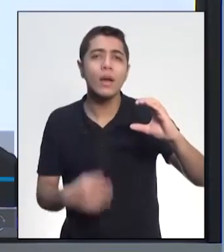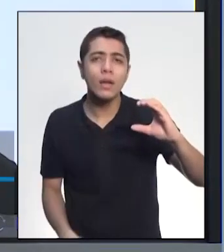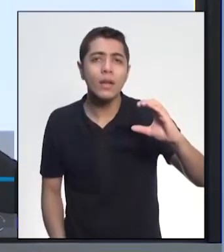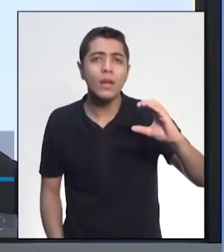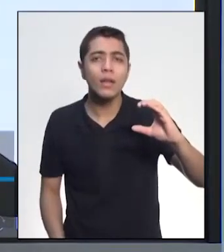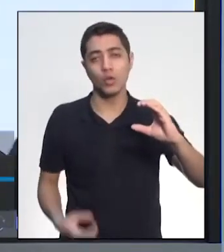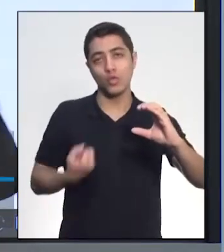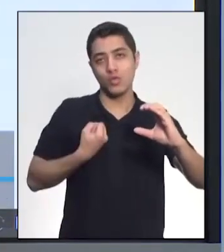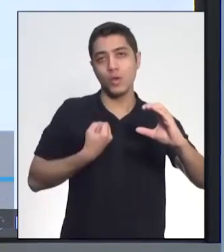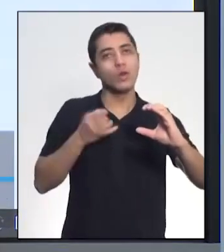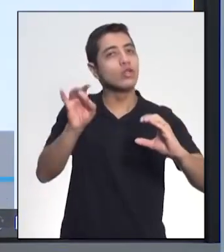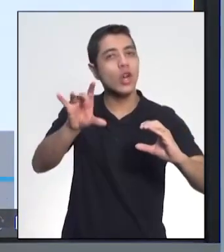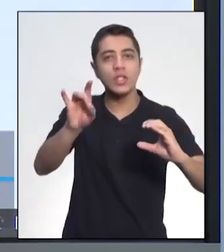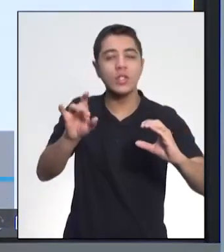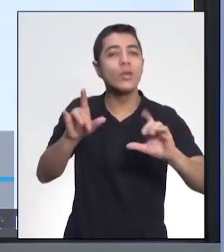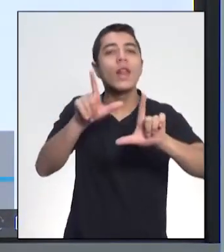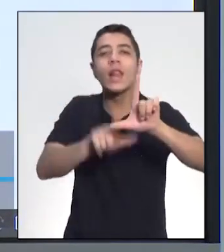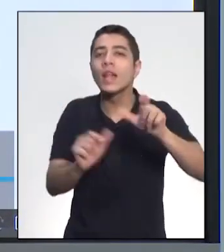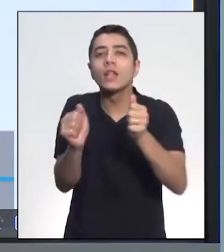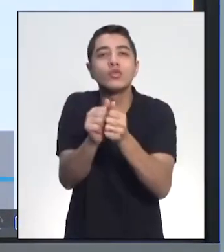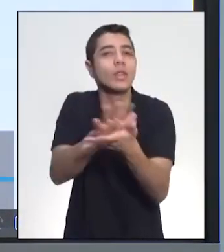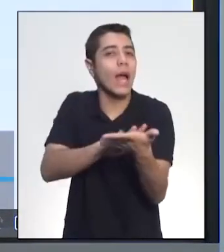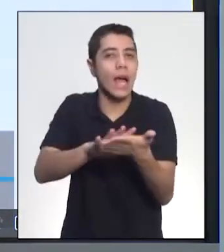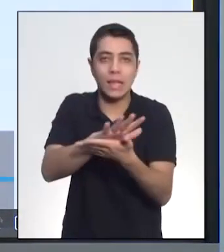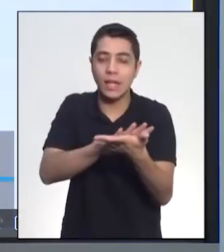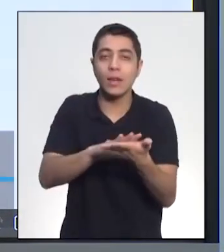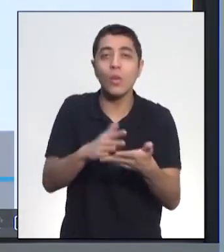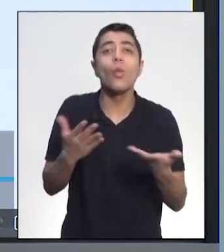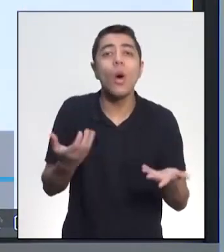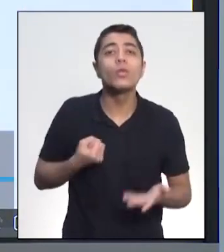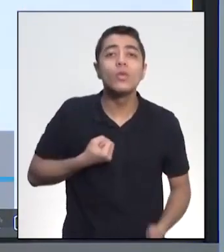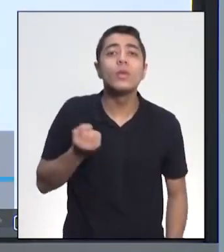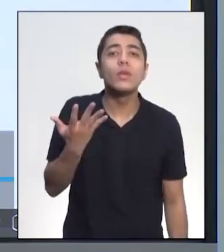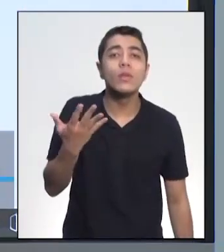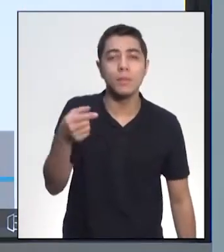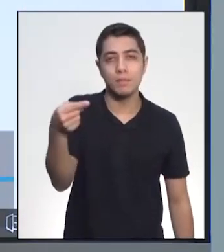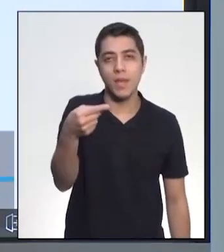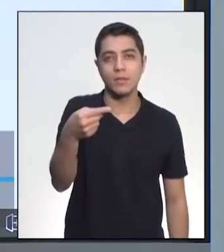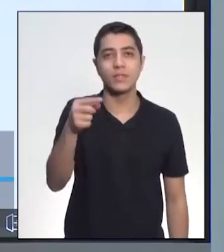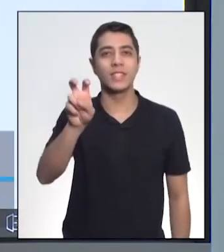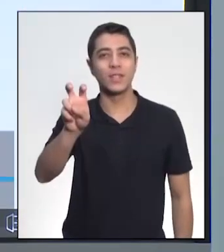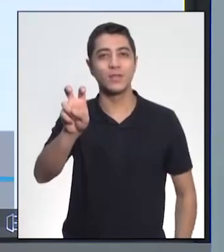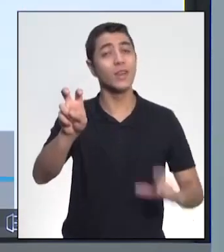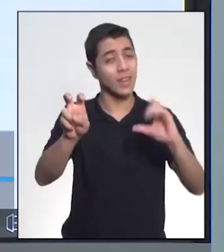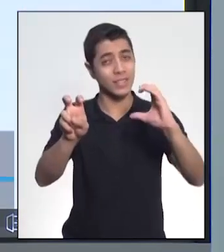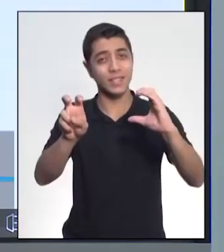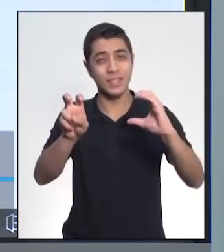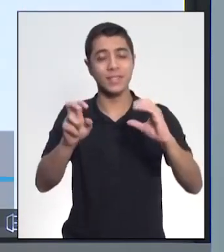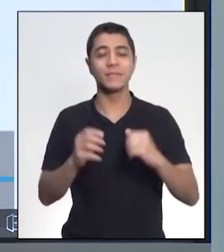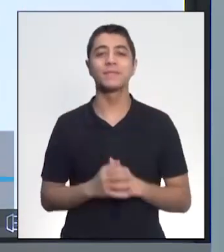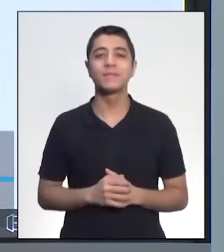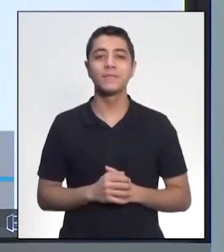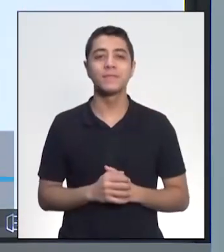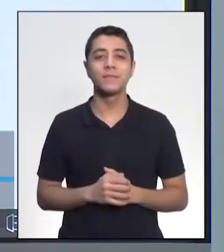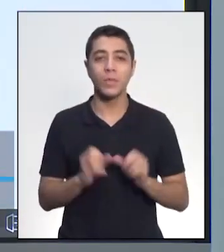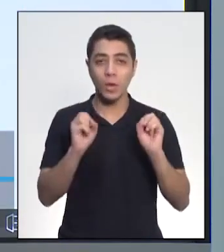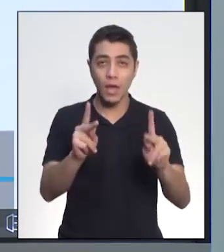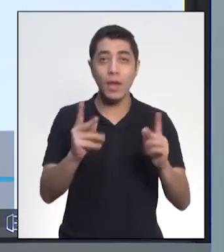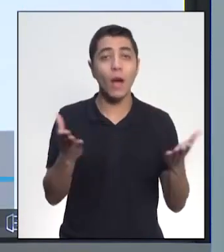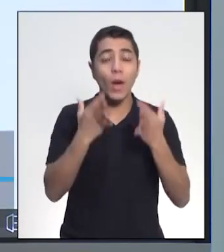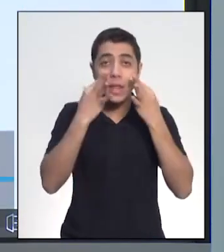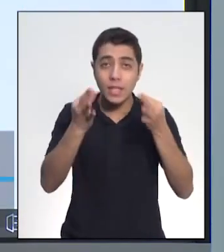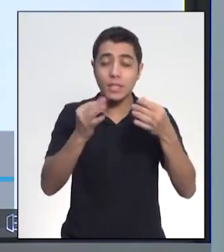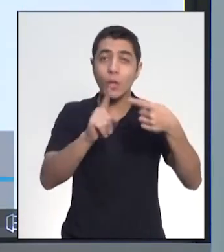indicar a concavidade e o C vai me indicar onde cruza o eixo Y. Tá, quem é o meu A? Não é 1? 1 não é